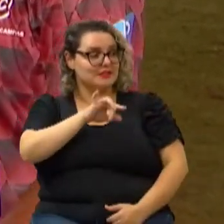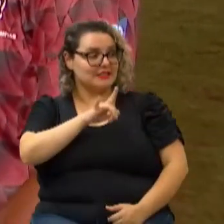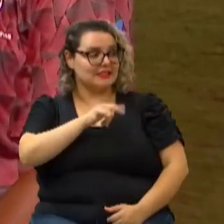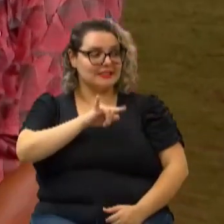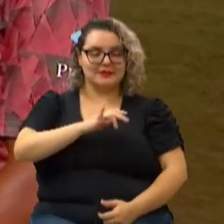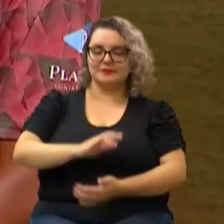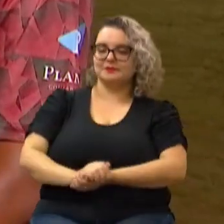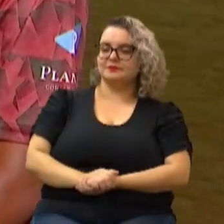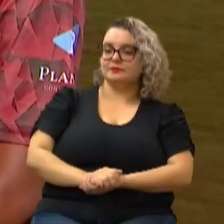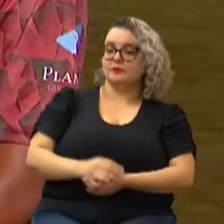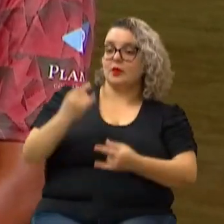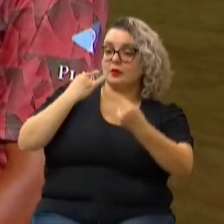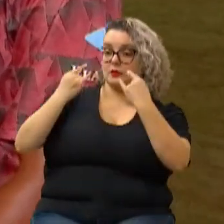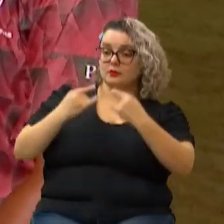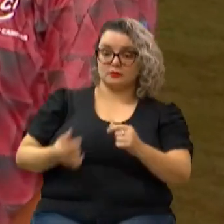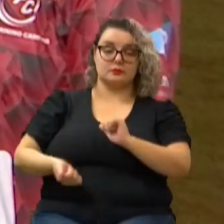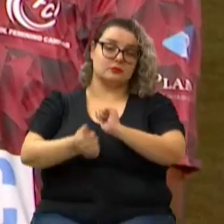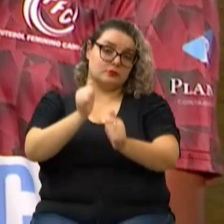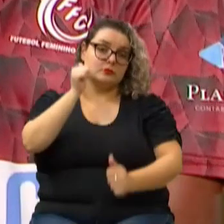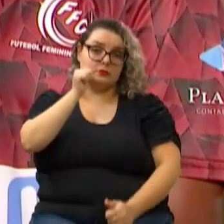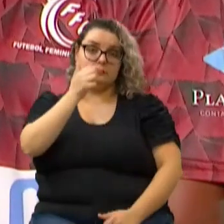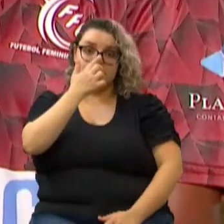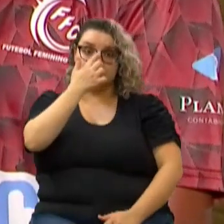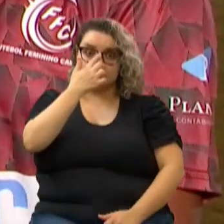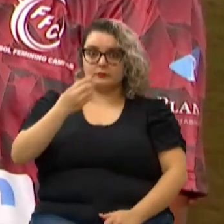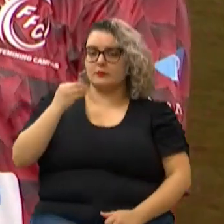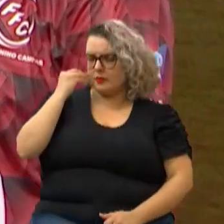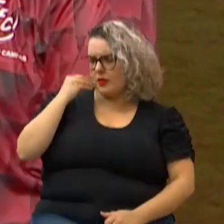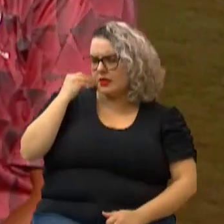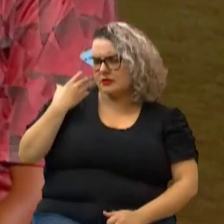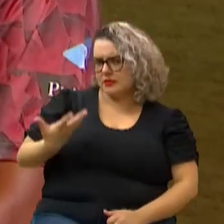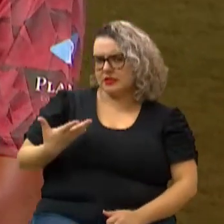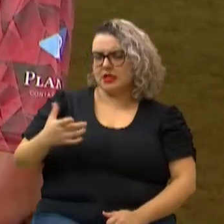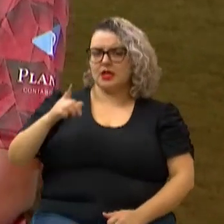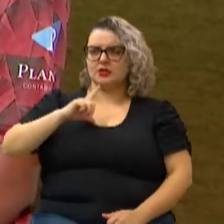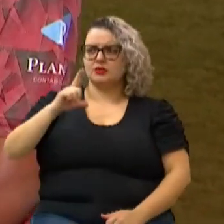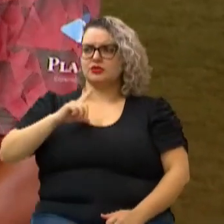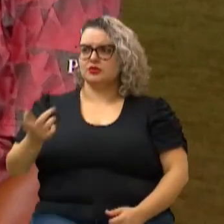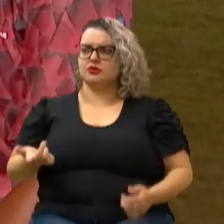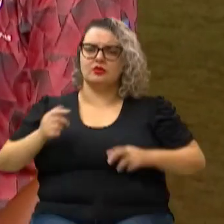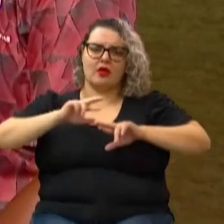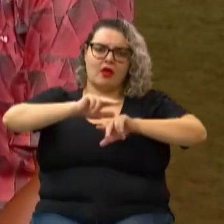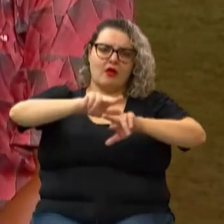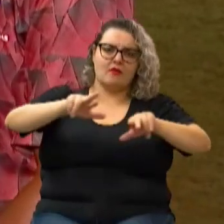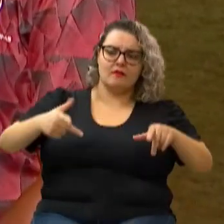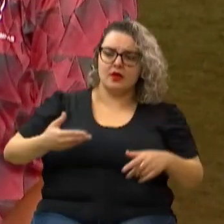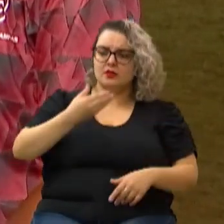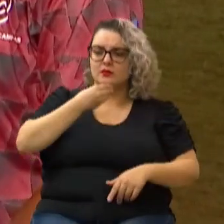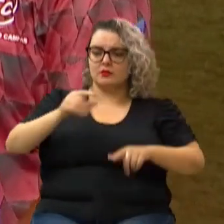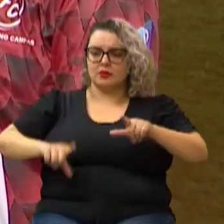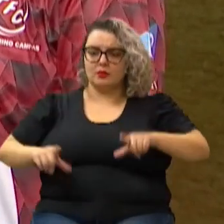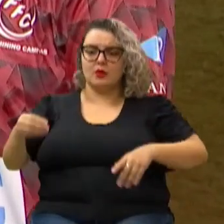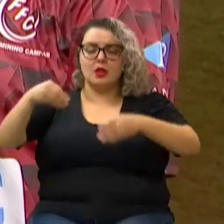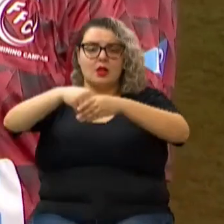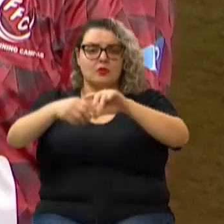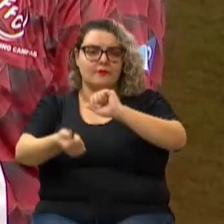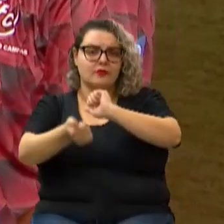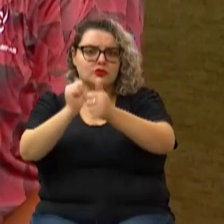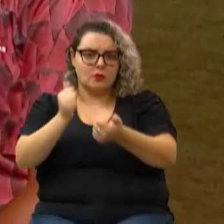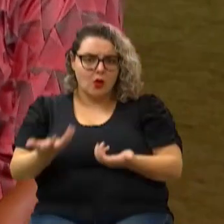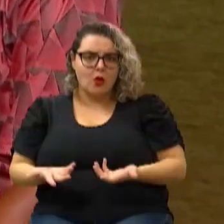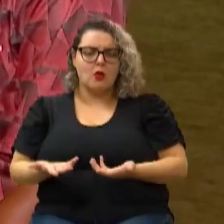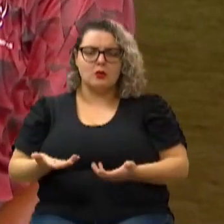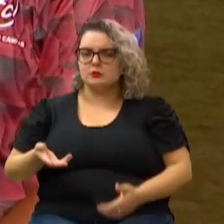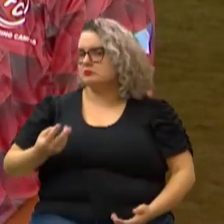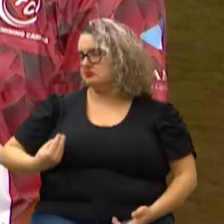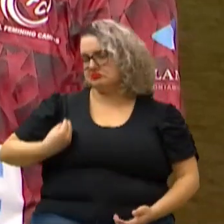Lili. Acho que eu me interessei pelo futebol feminino com vivência mesmo. Eu tive muitos primos dentro do